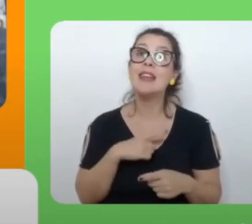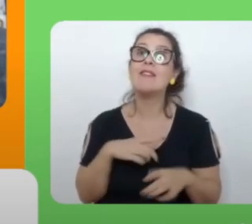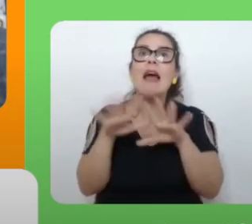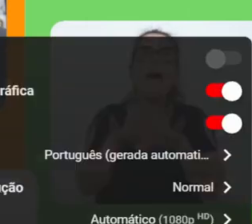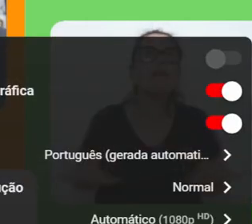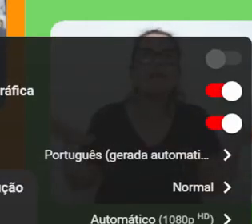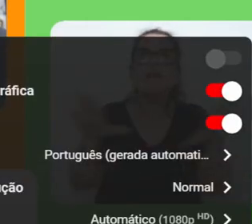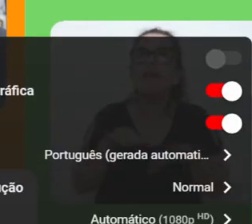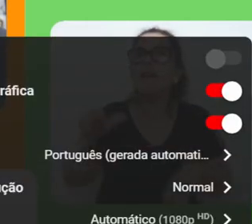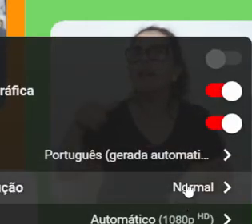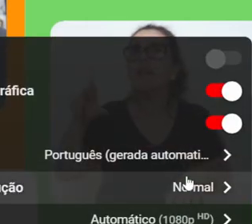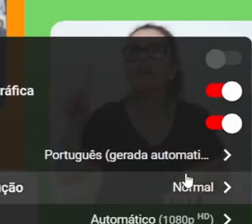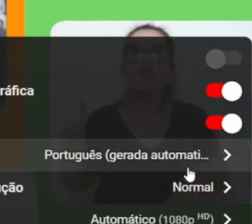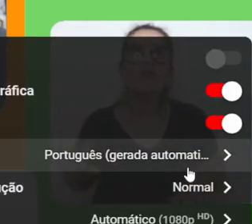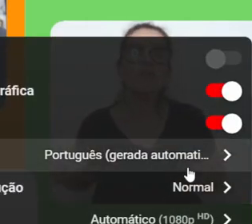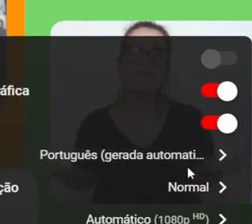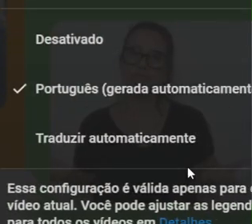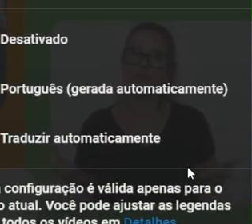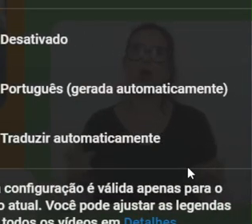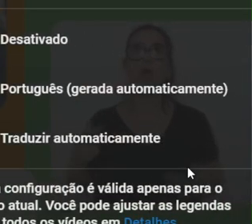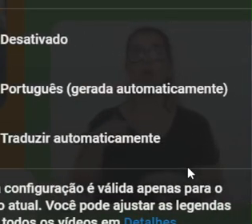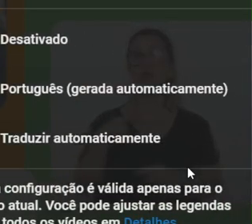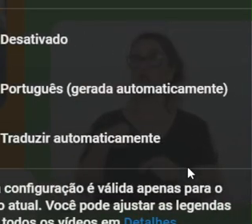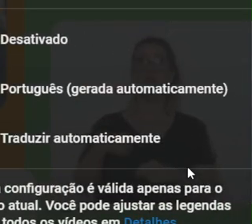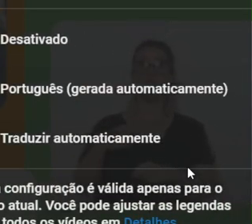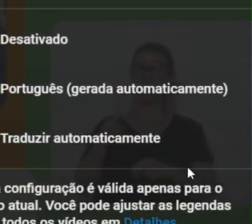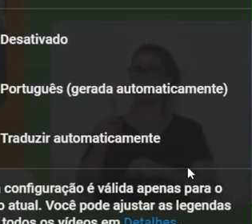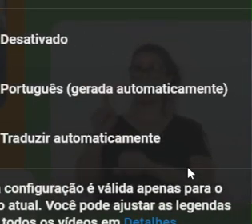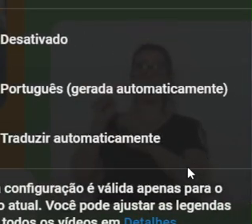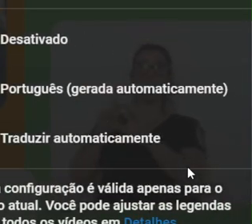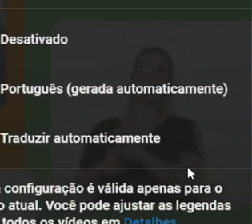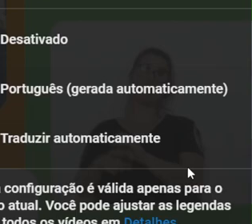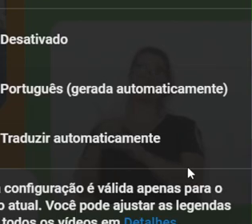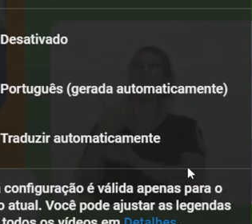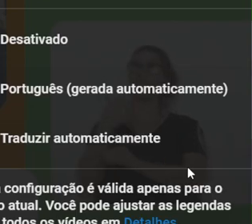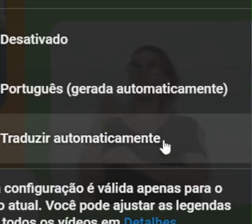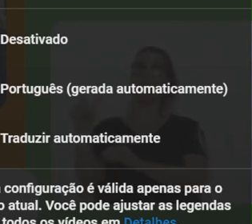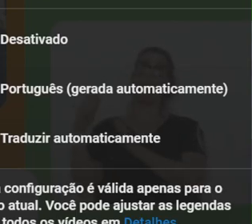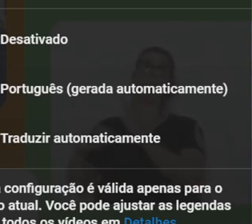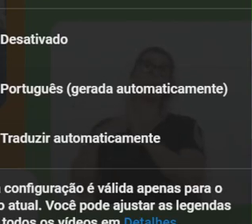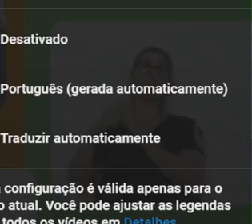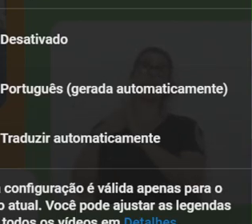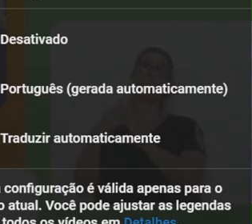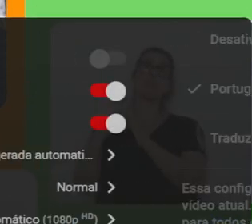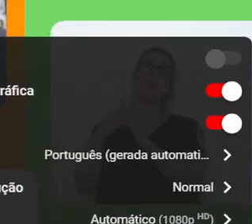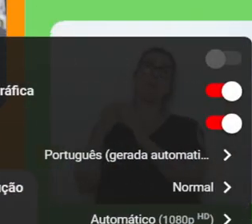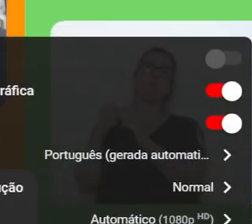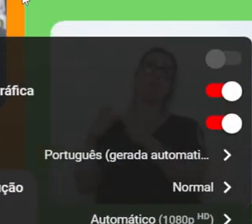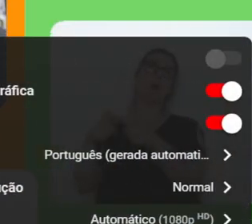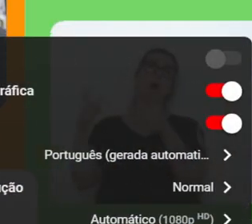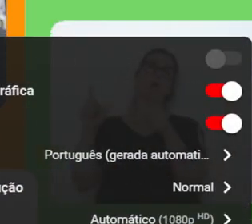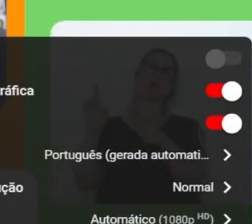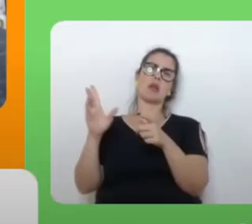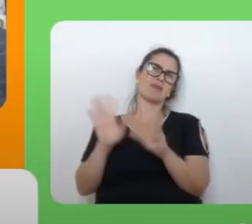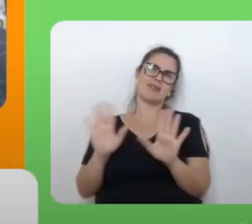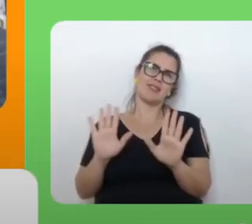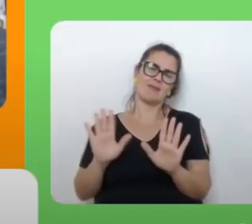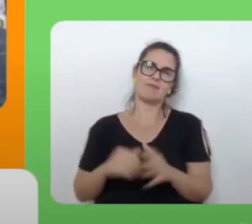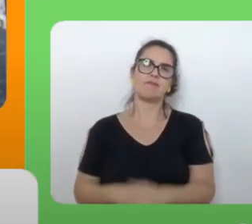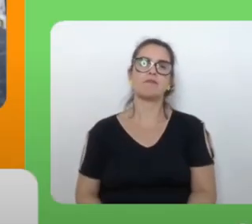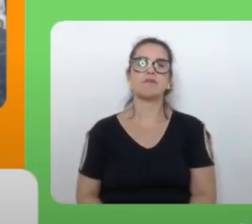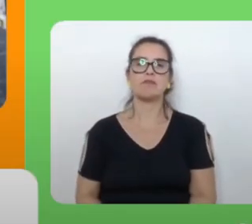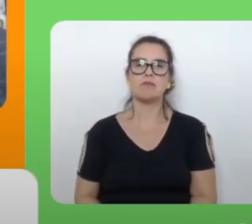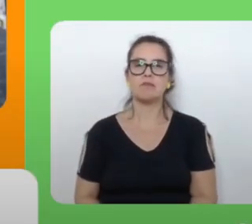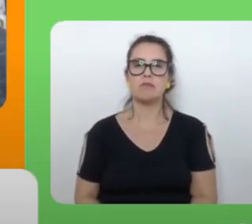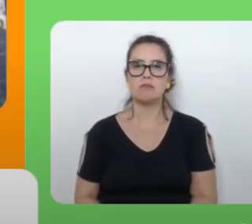indie, achei, a gente tinha ficado muito preso a grandes estúdios, né? E tal. Mas diga. Até